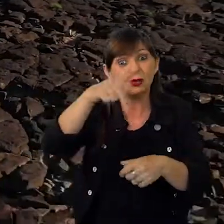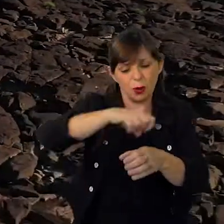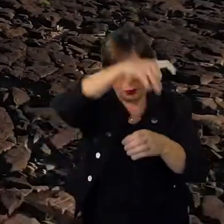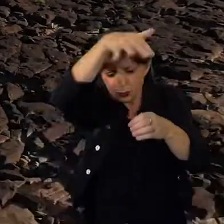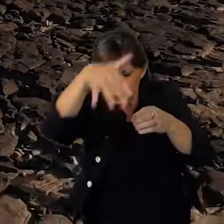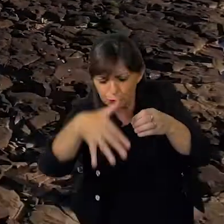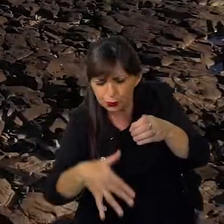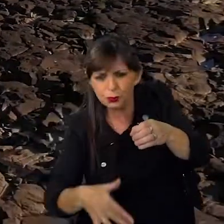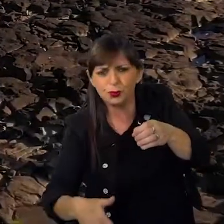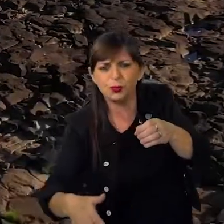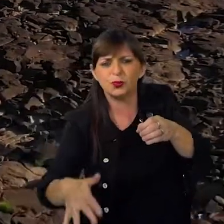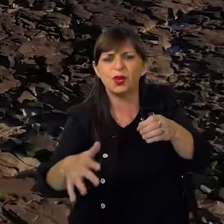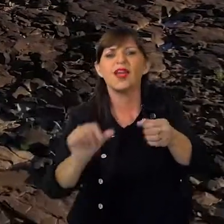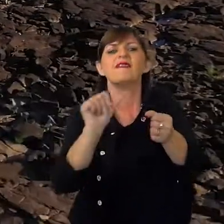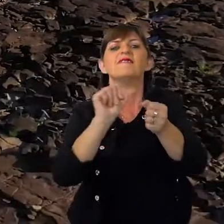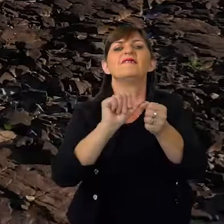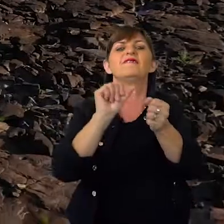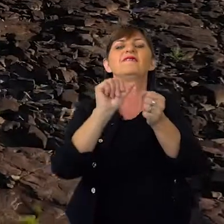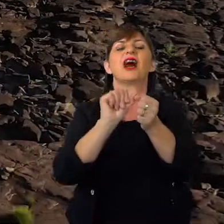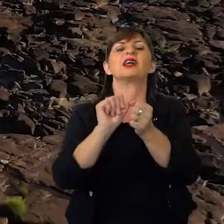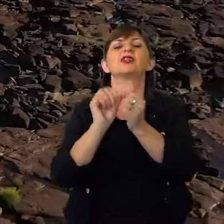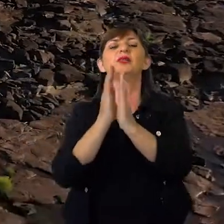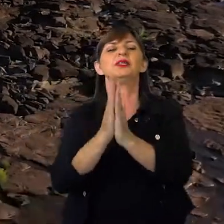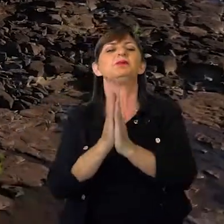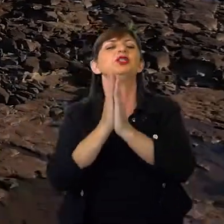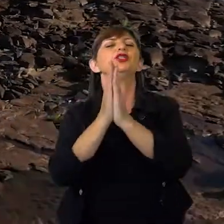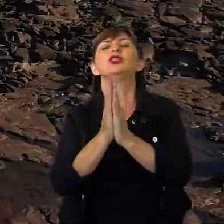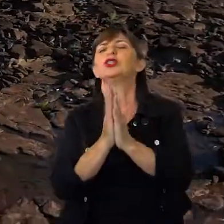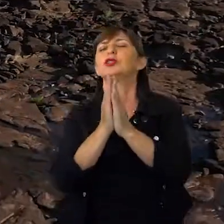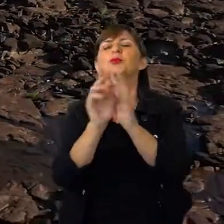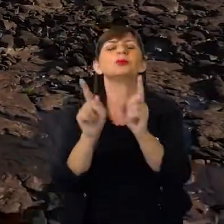com ponho essa prece